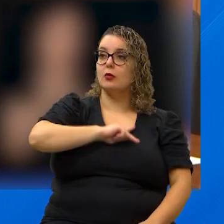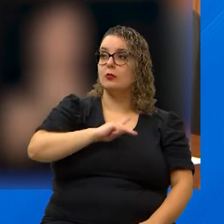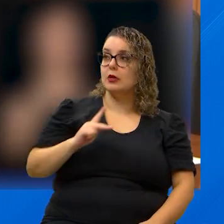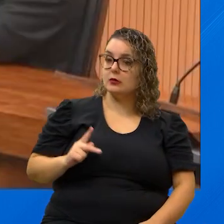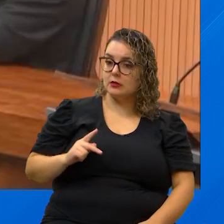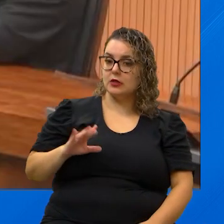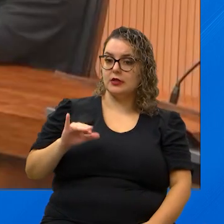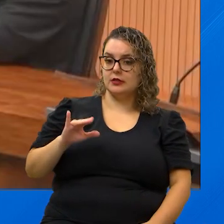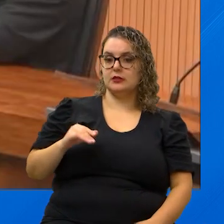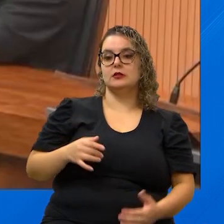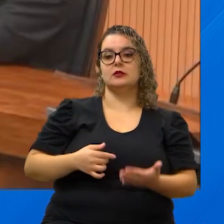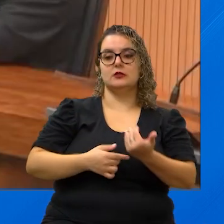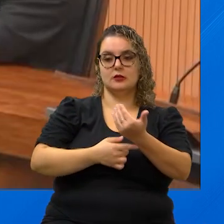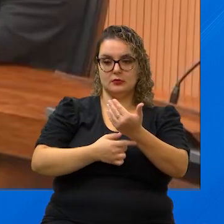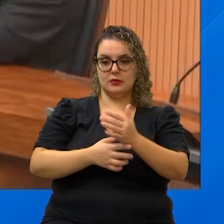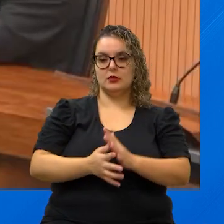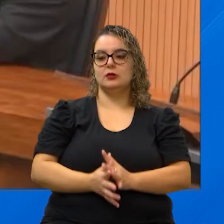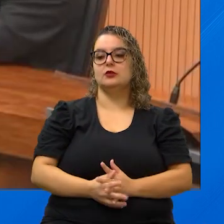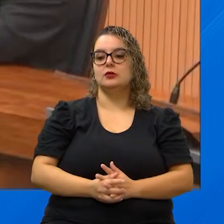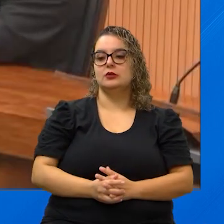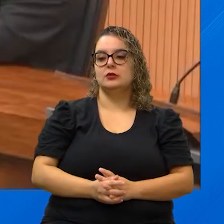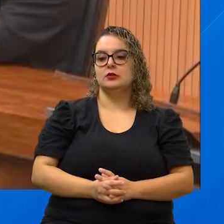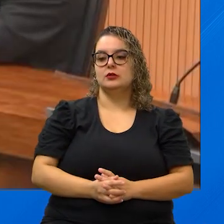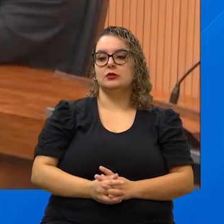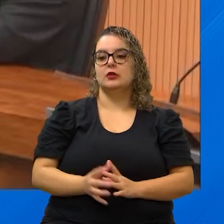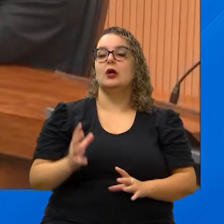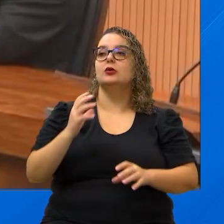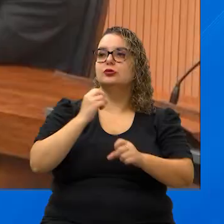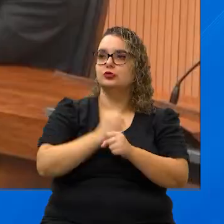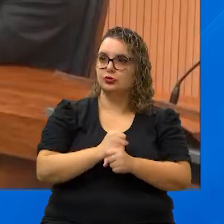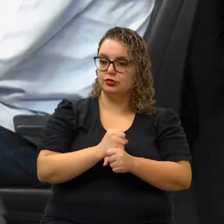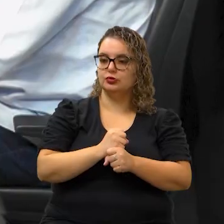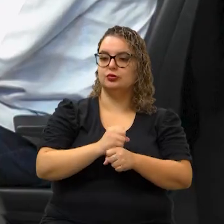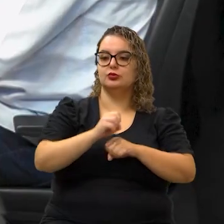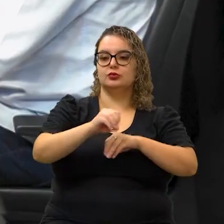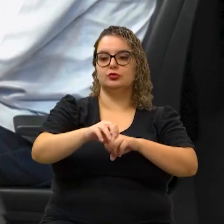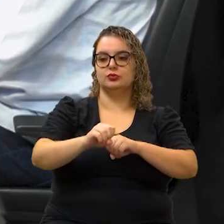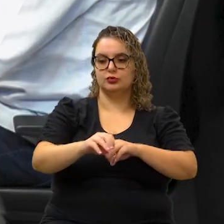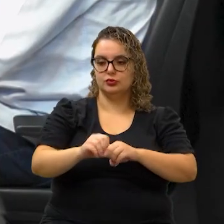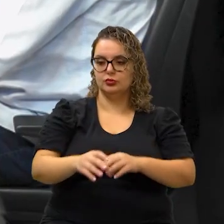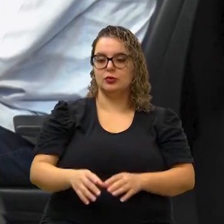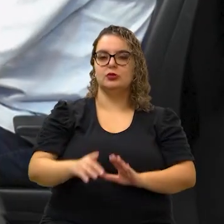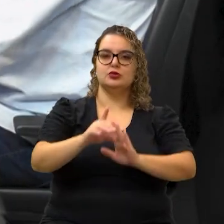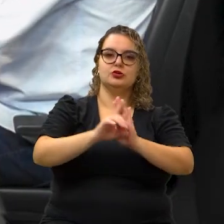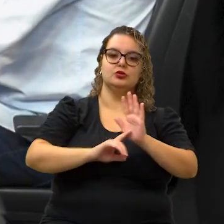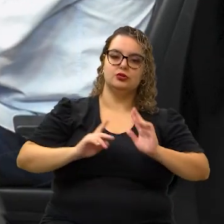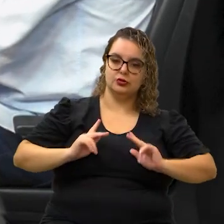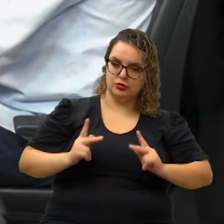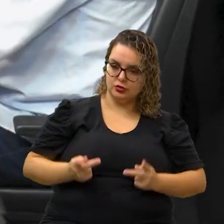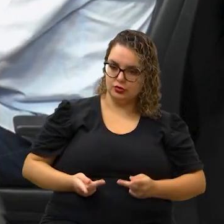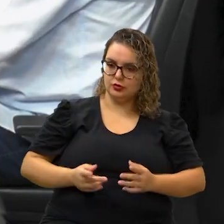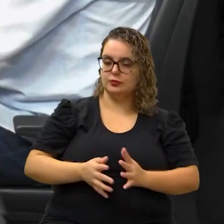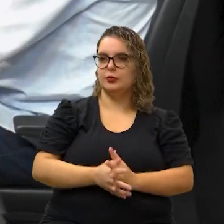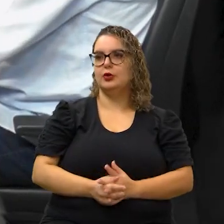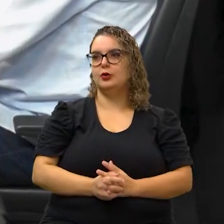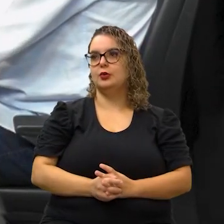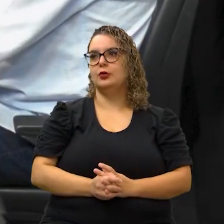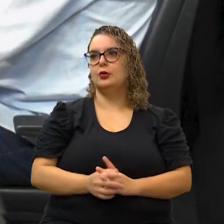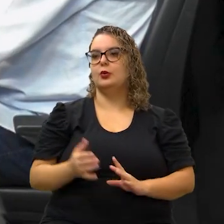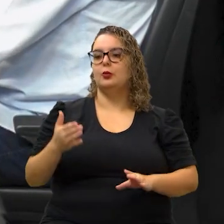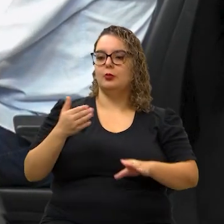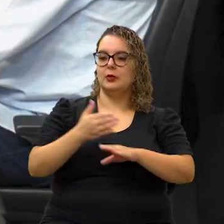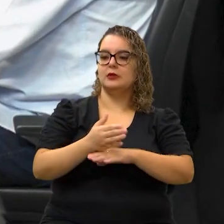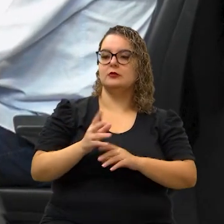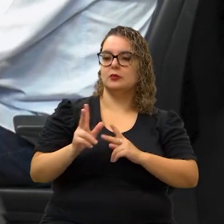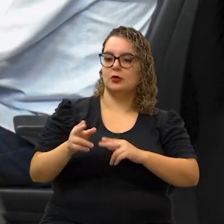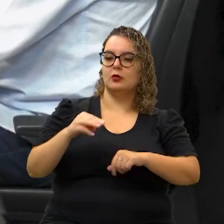qual comissão? Eu estou presidente da Comissão de Ciência e Tecnologia. Tá. E integro também a Comissão de Educação, a Comissão de Direitos Humanos.